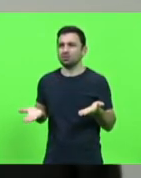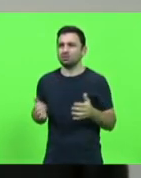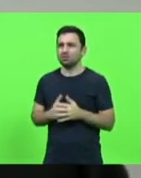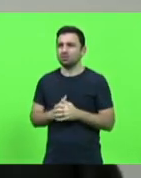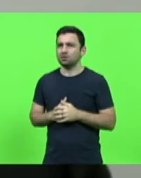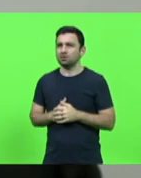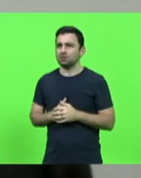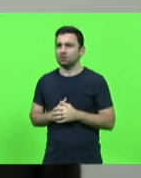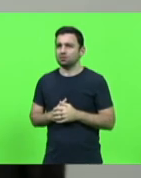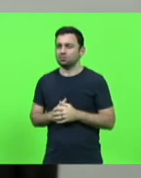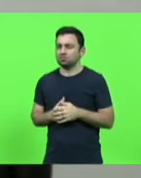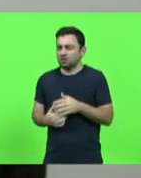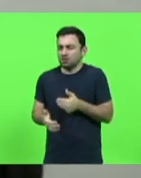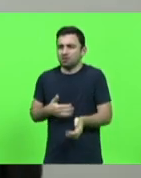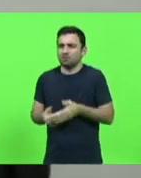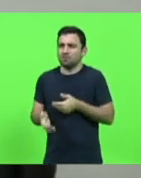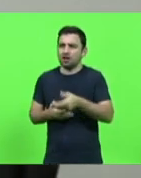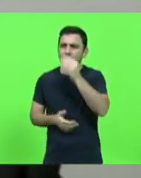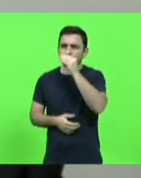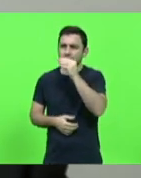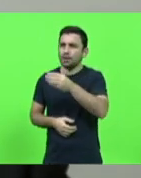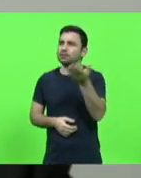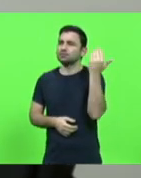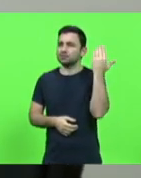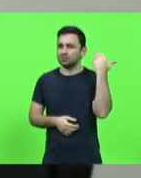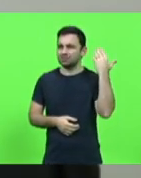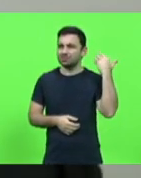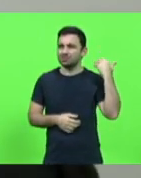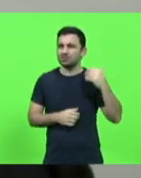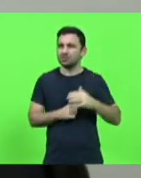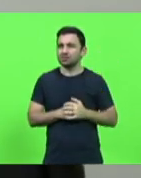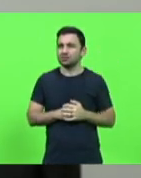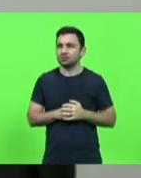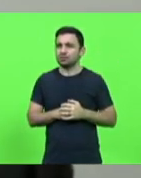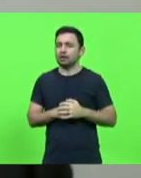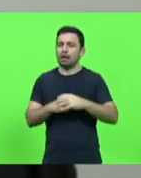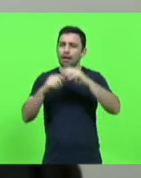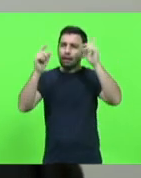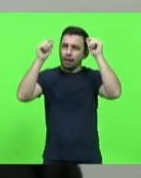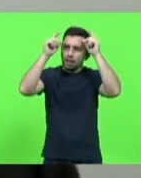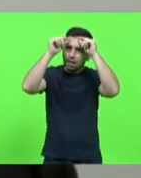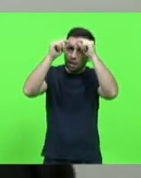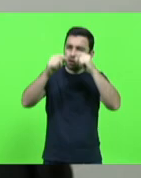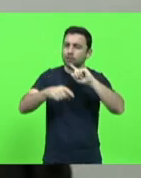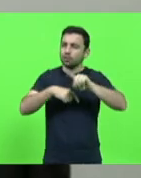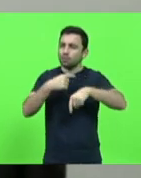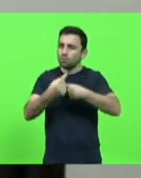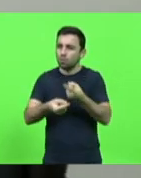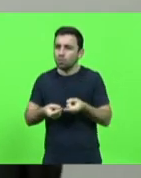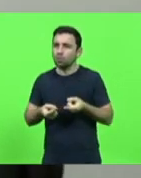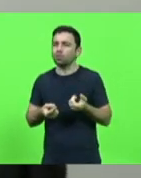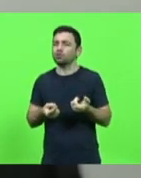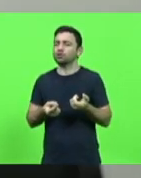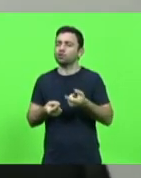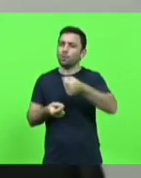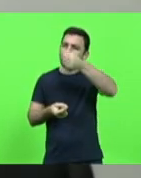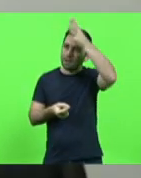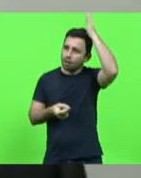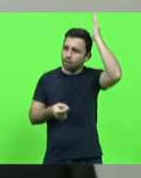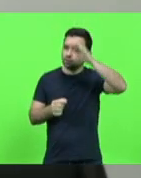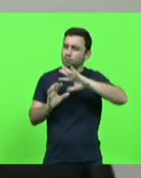de juízo de valor. É isso que acontecia lá no mundo grego, depois no mundo romano. Então, essa prática vem